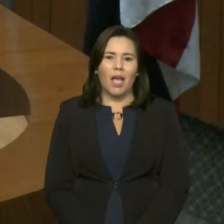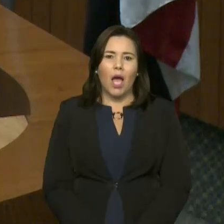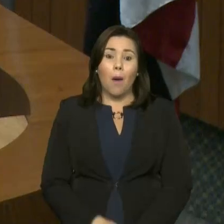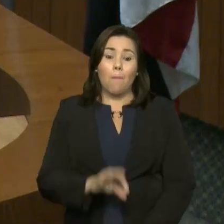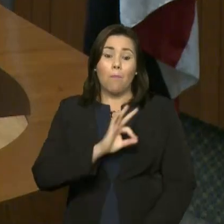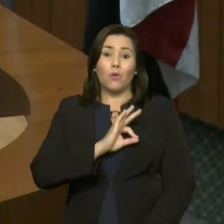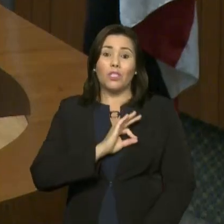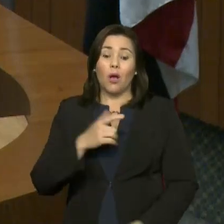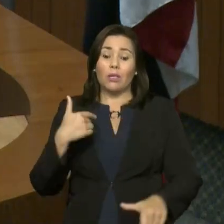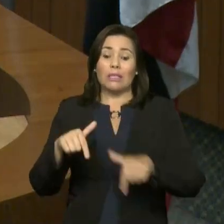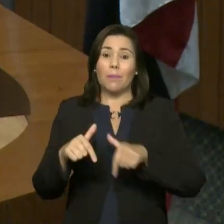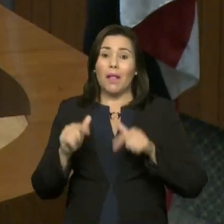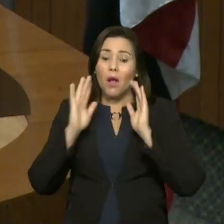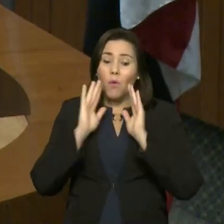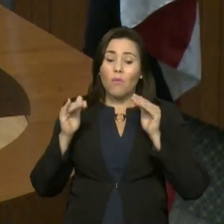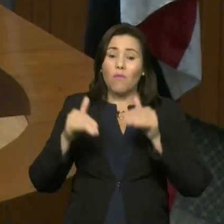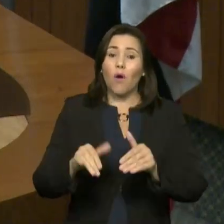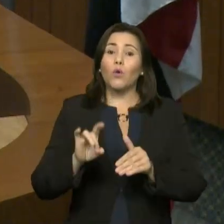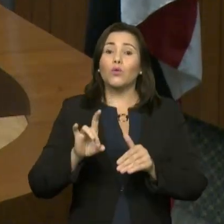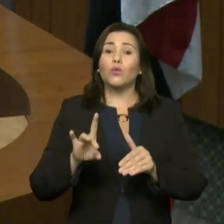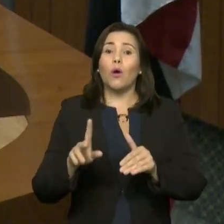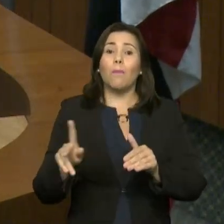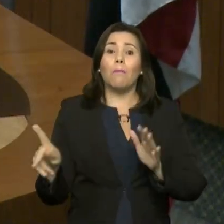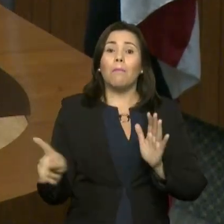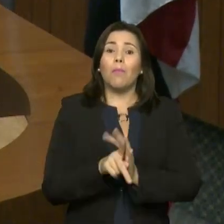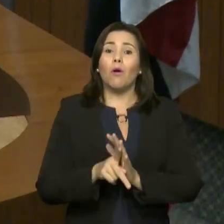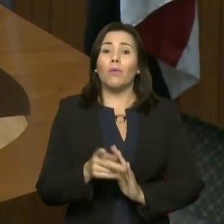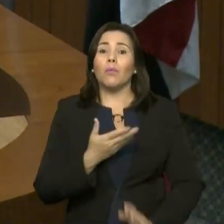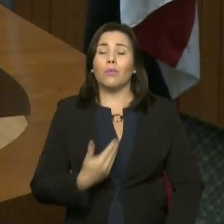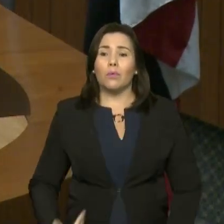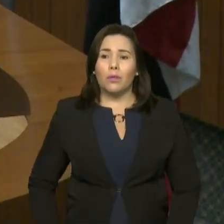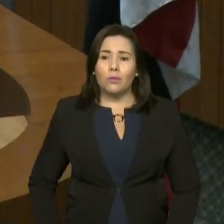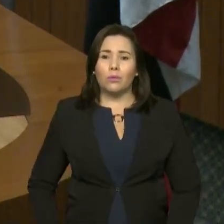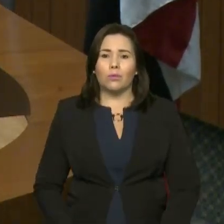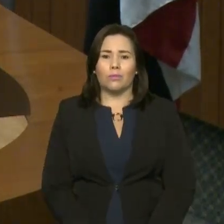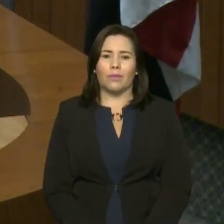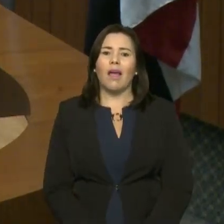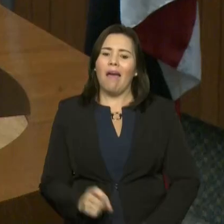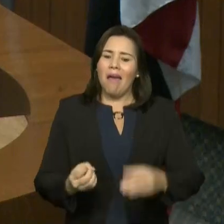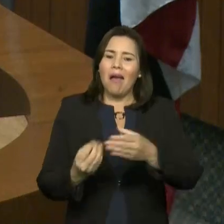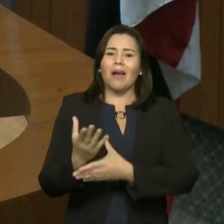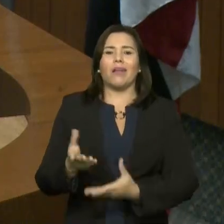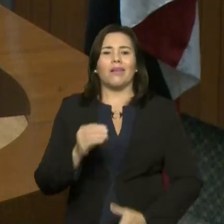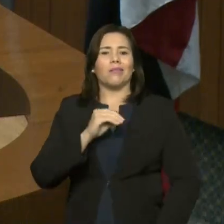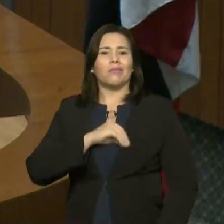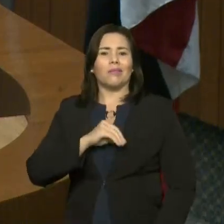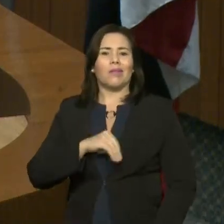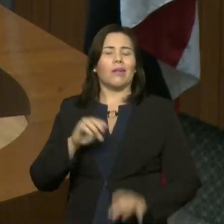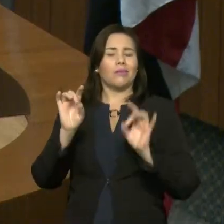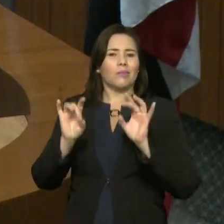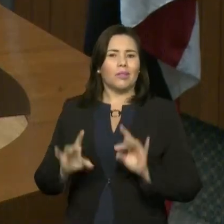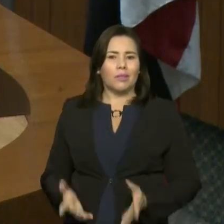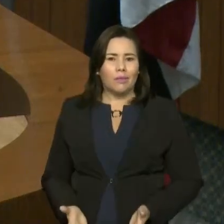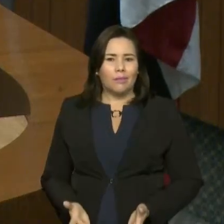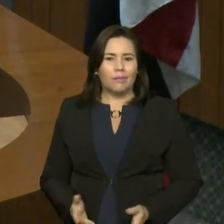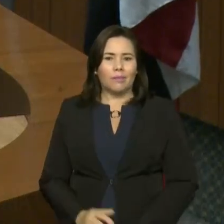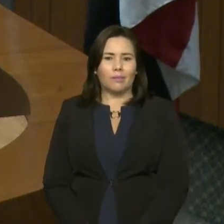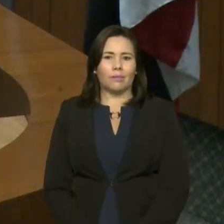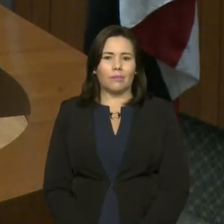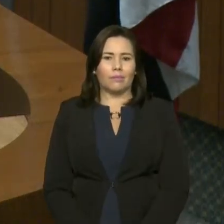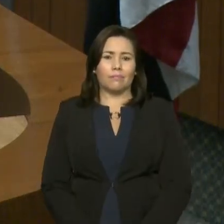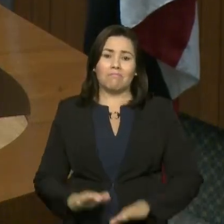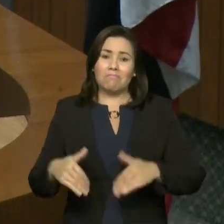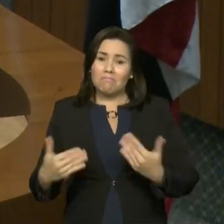deputada Mical, de criar as gratificações, e a corporação, os policiais militares, merecem,